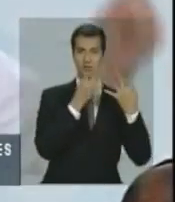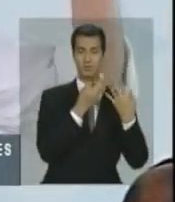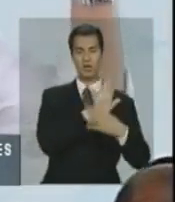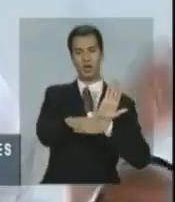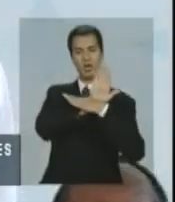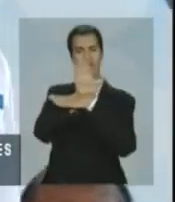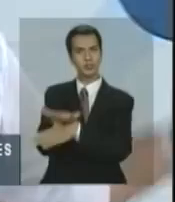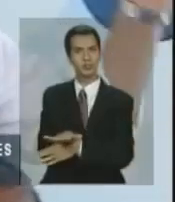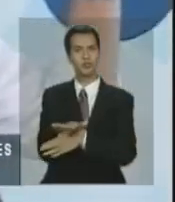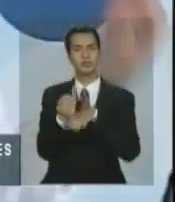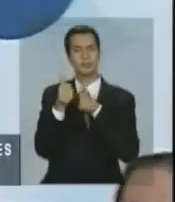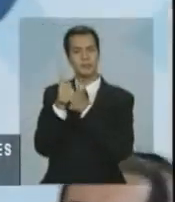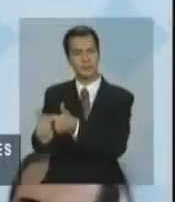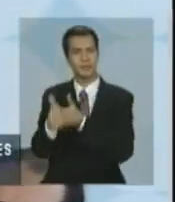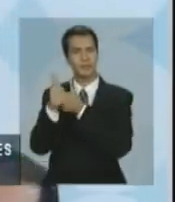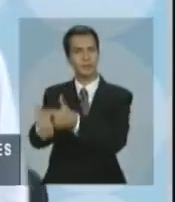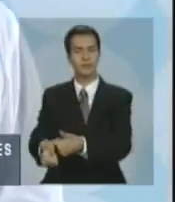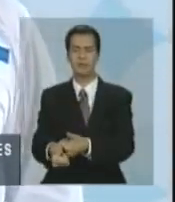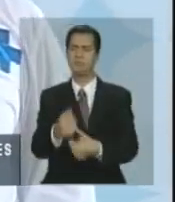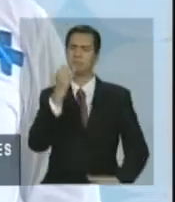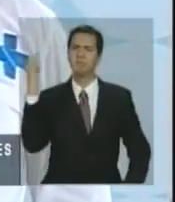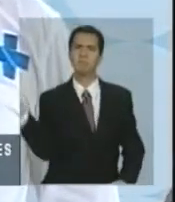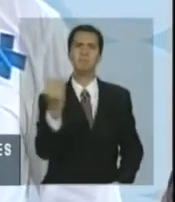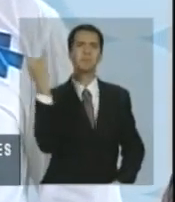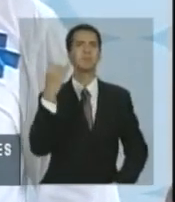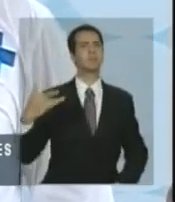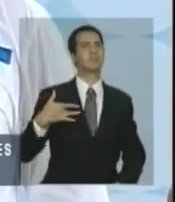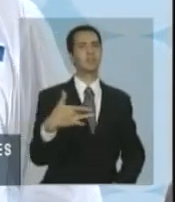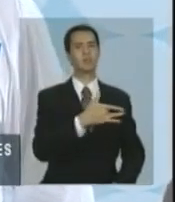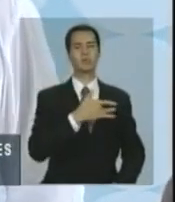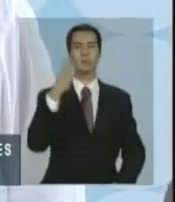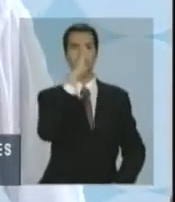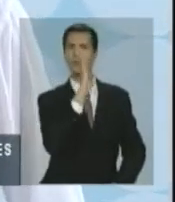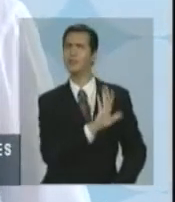é uma marca histórica para a saúde pública de todo o país.